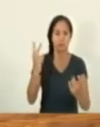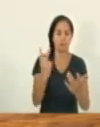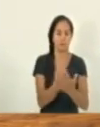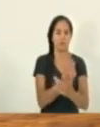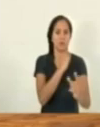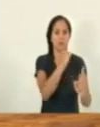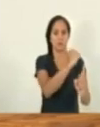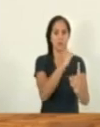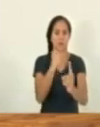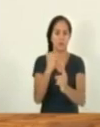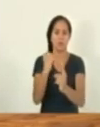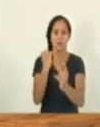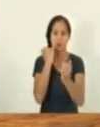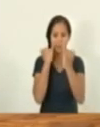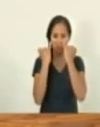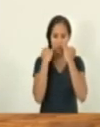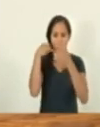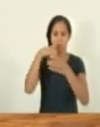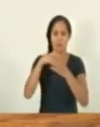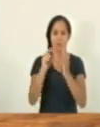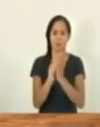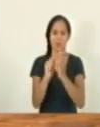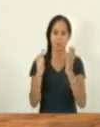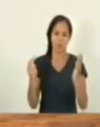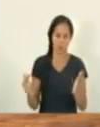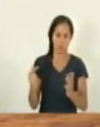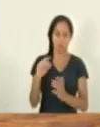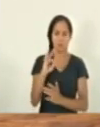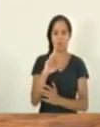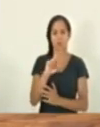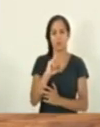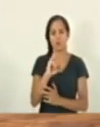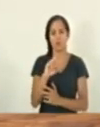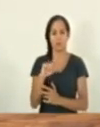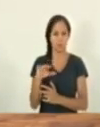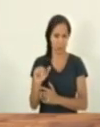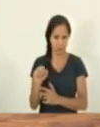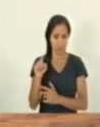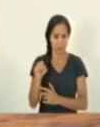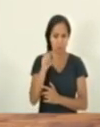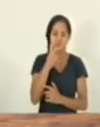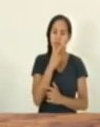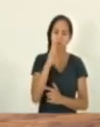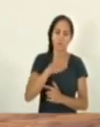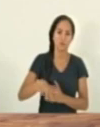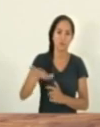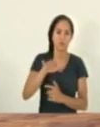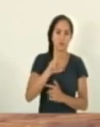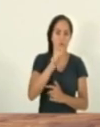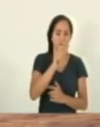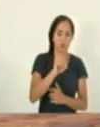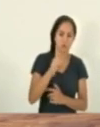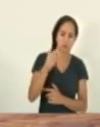no jornal A Tribuna. Somente a Grande Vitória contabiliza 507 ocorrências. Essa